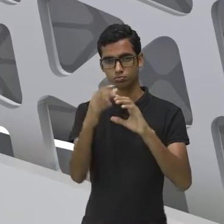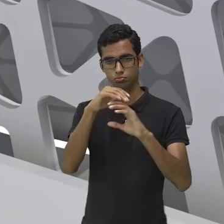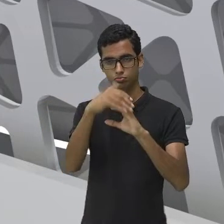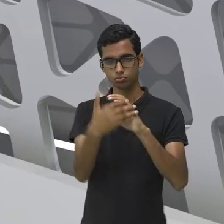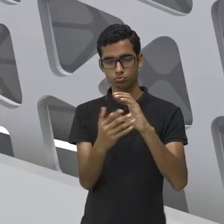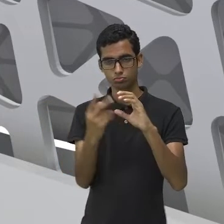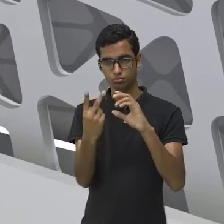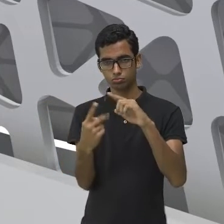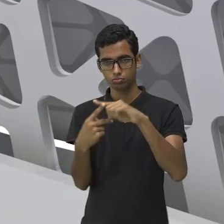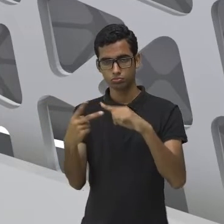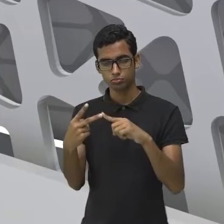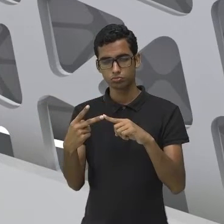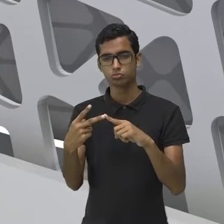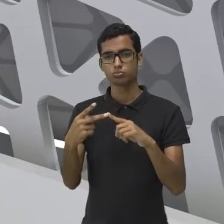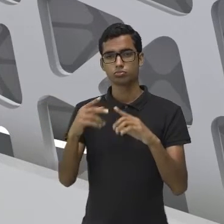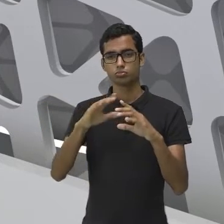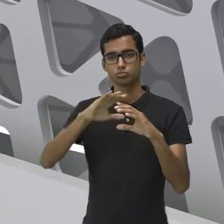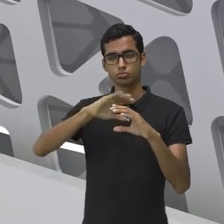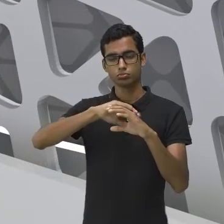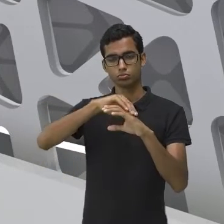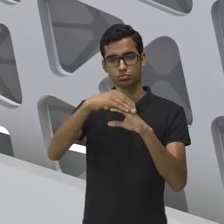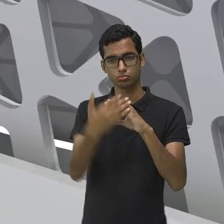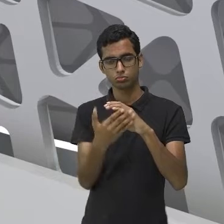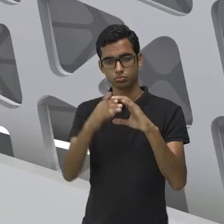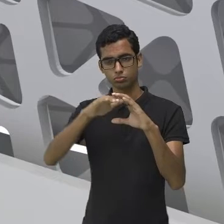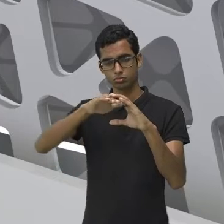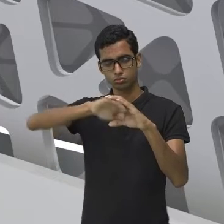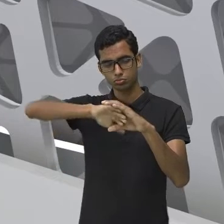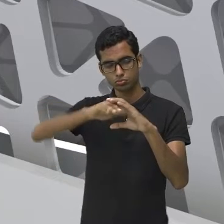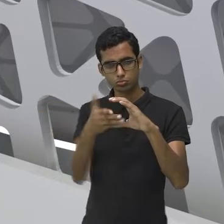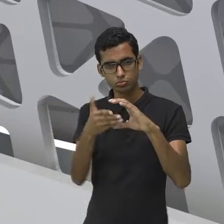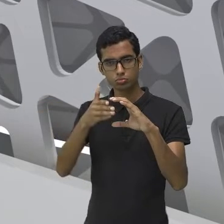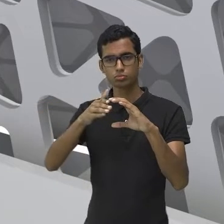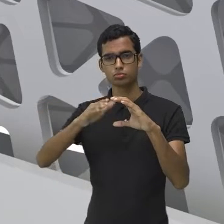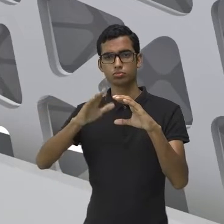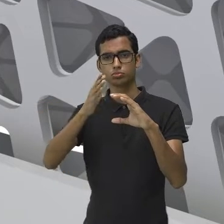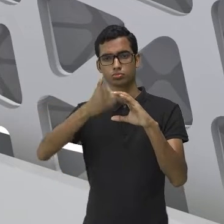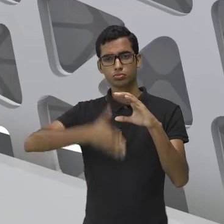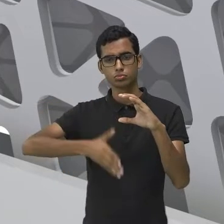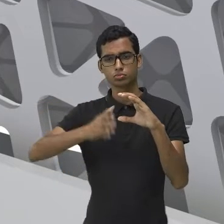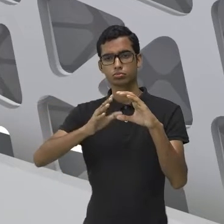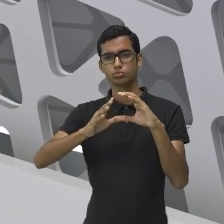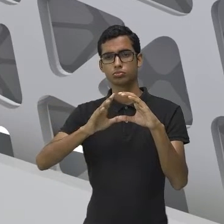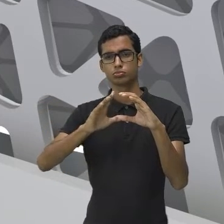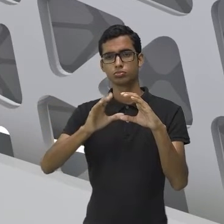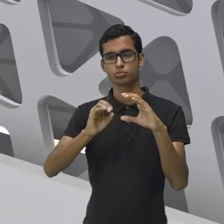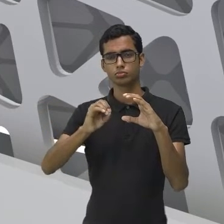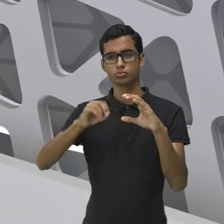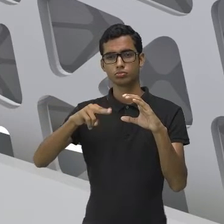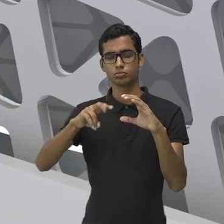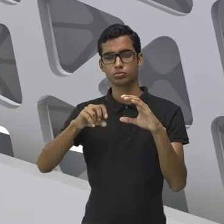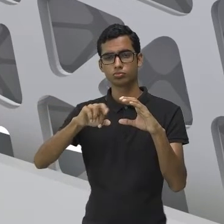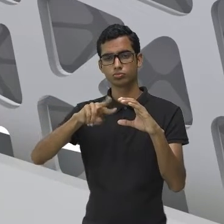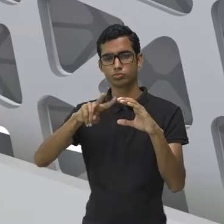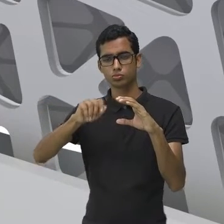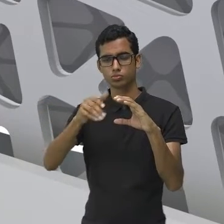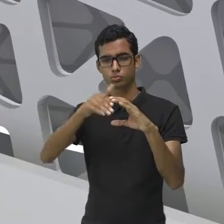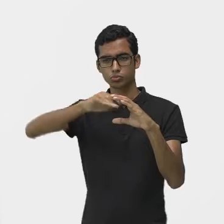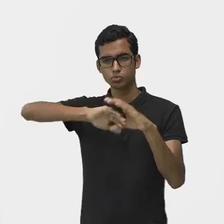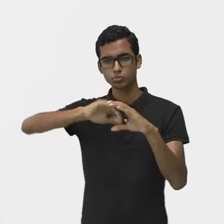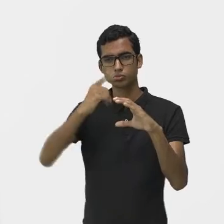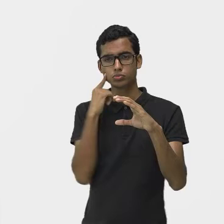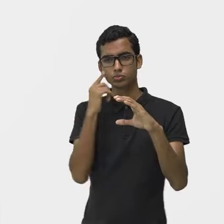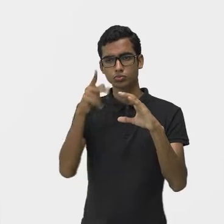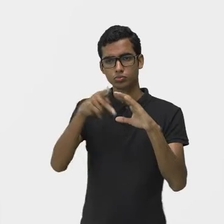espelho. O espelho côncavo e o convexo. Nós vamos ter um espelho côncavo quando a